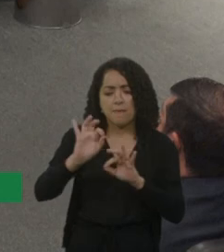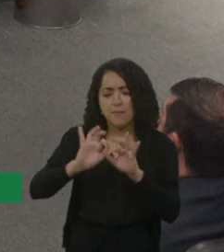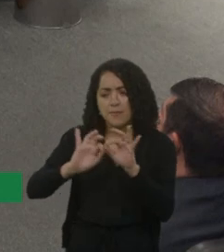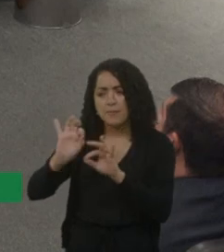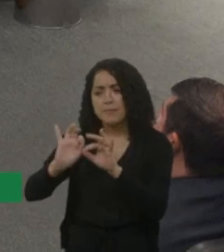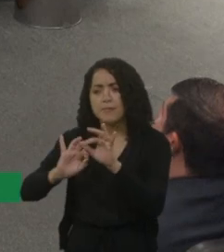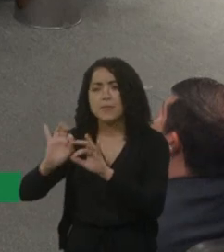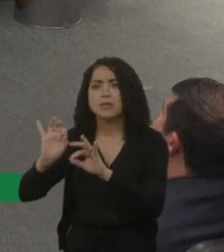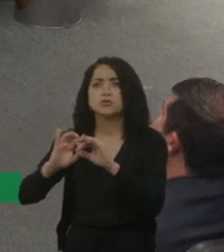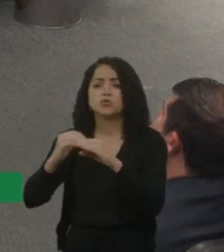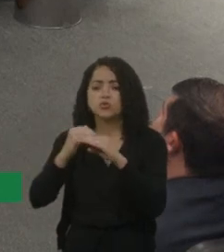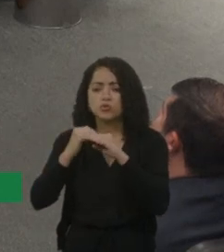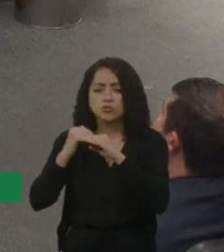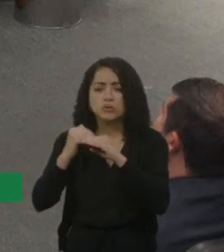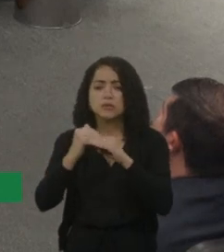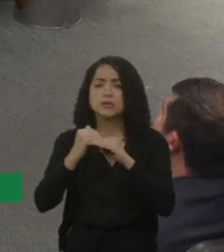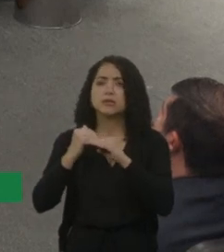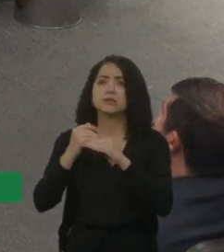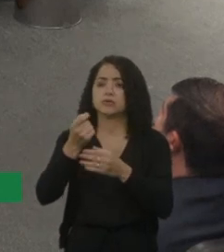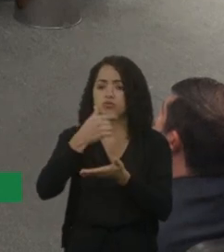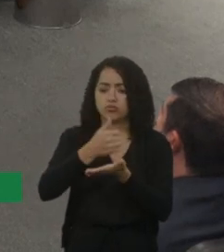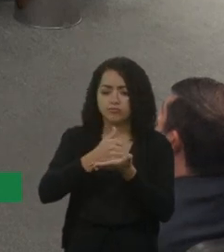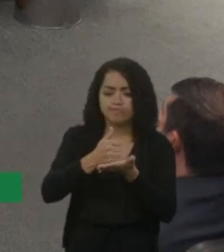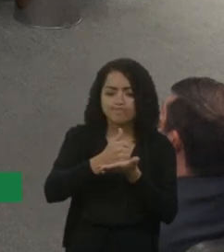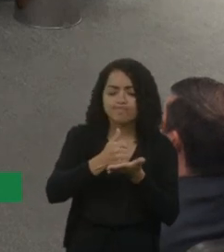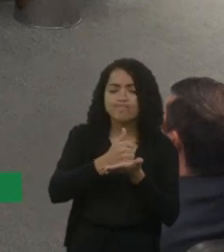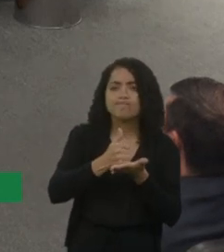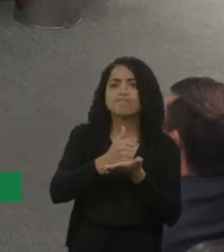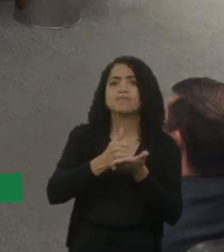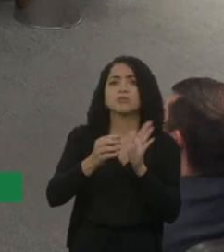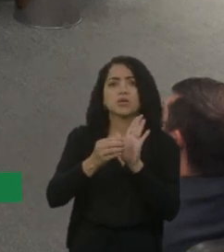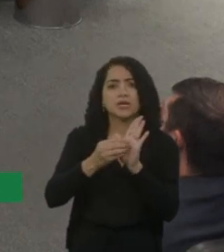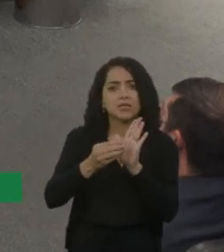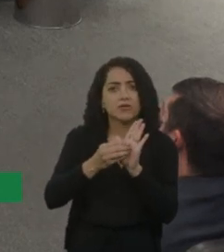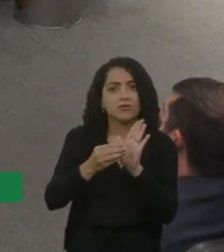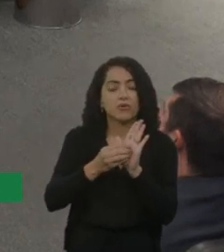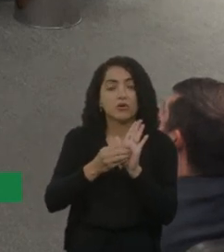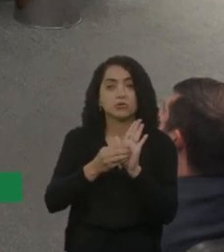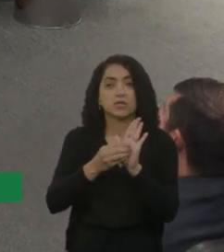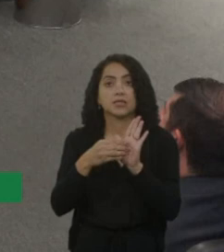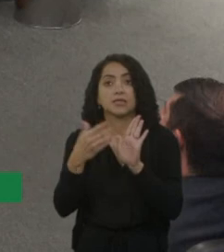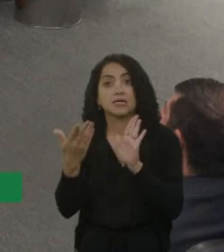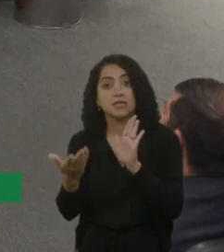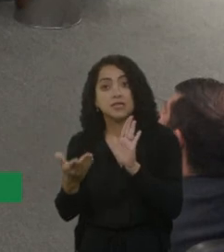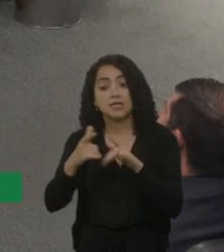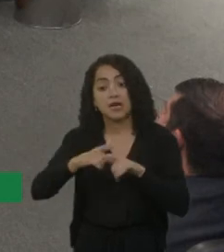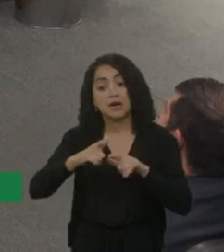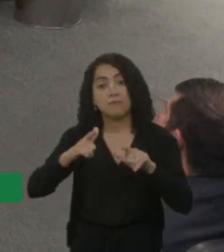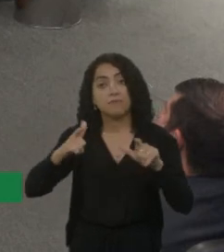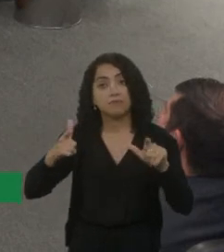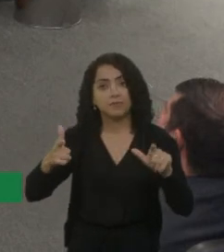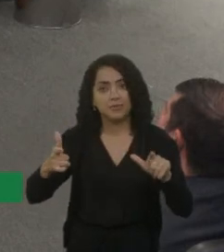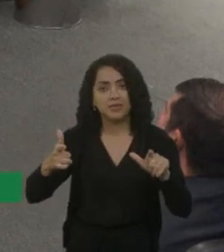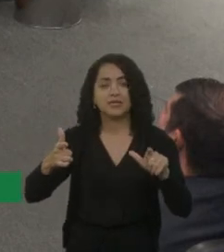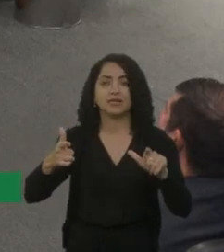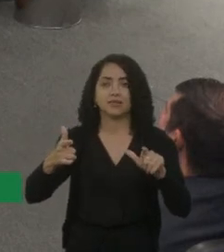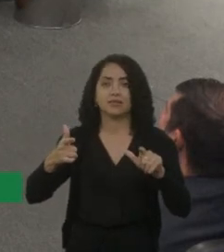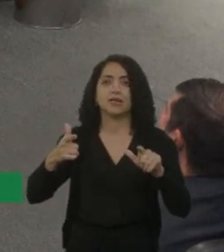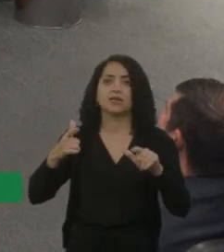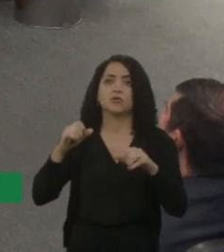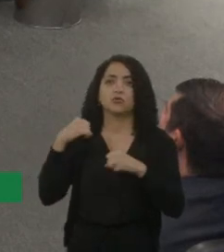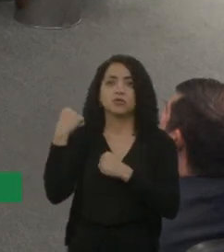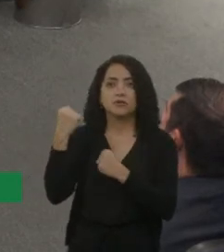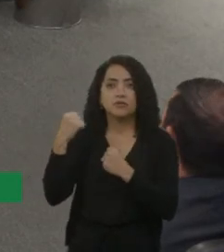os curativos, os medicamentos que ainda não estão padronizados e que a gente amplie também o serviço de reabilitação.